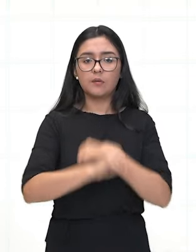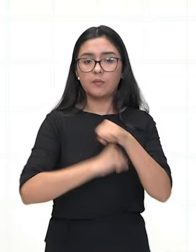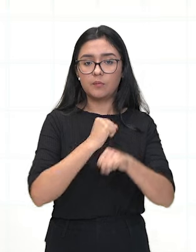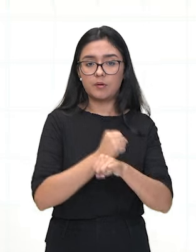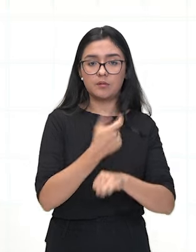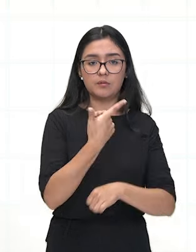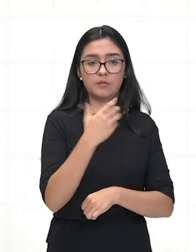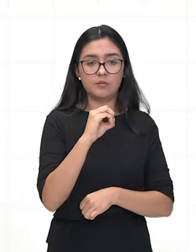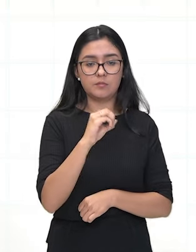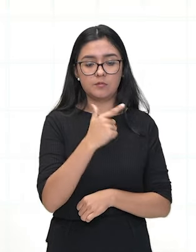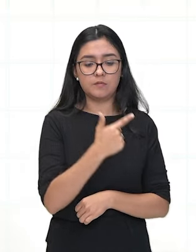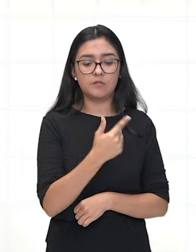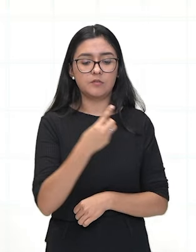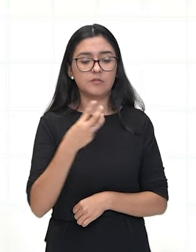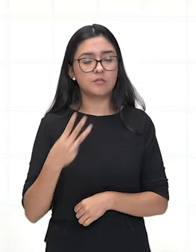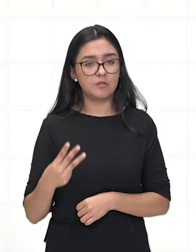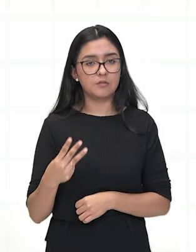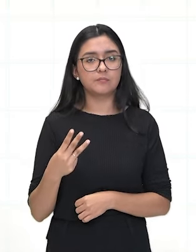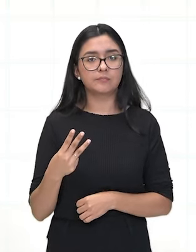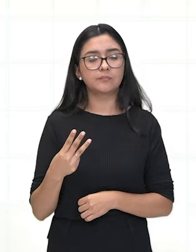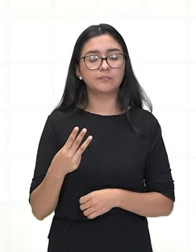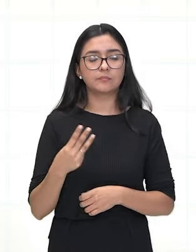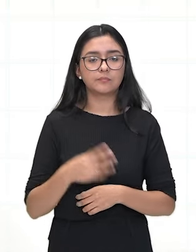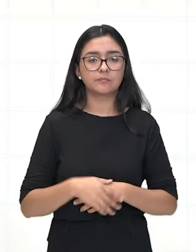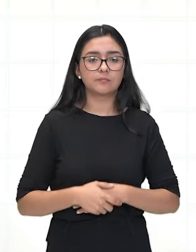esse em 2023